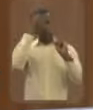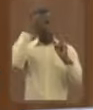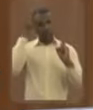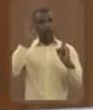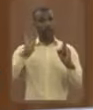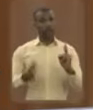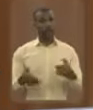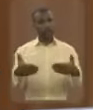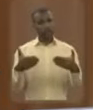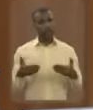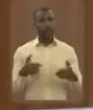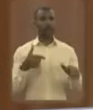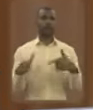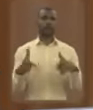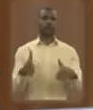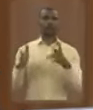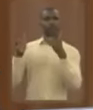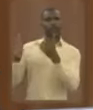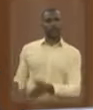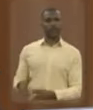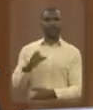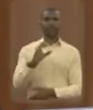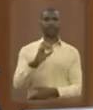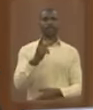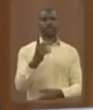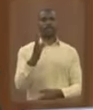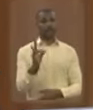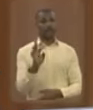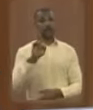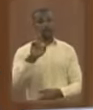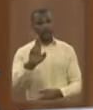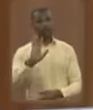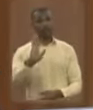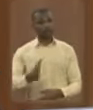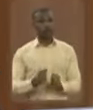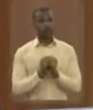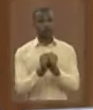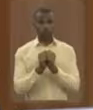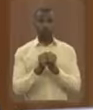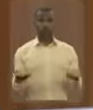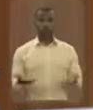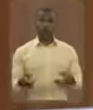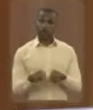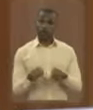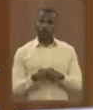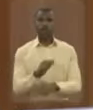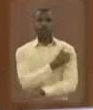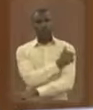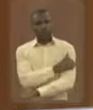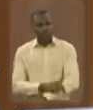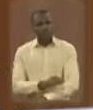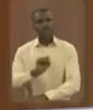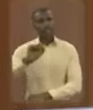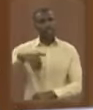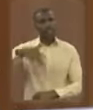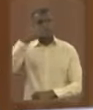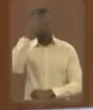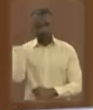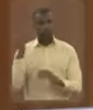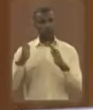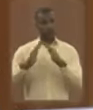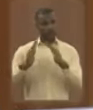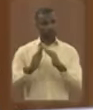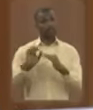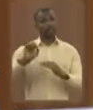Ministério do Trabalho abandonou a cptr então nós temos um conjunto Mas agora nós temos que respeitar sim quem tá em casa